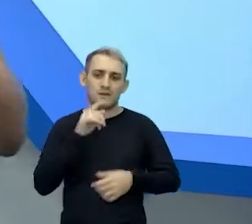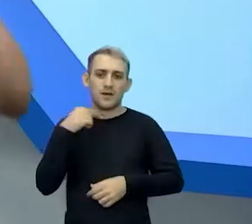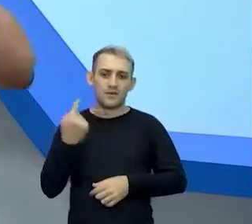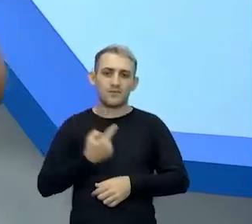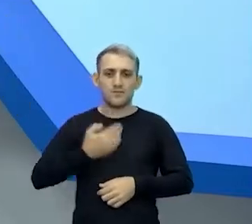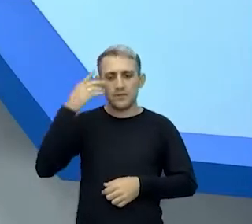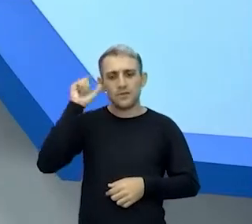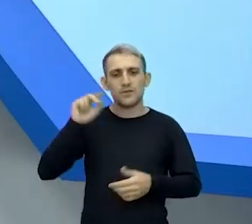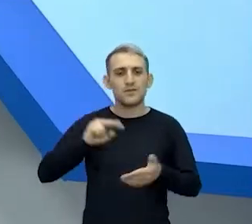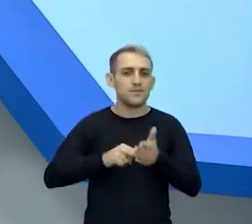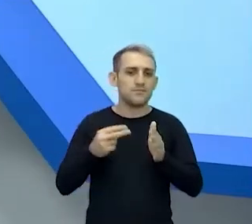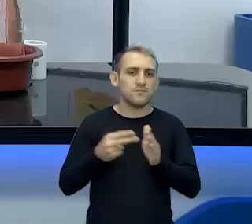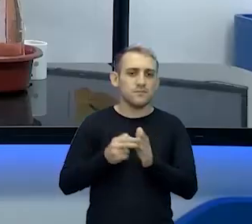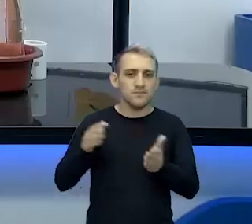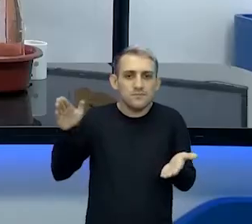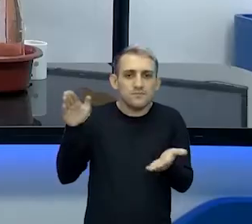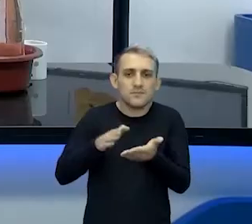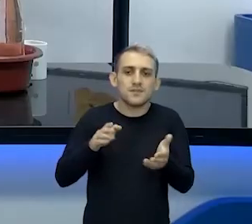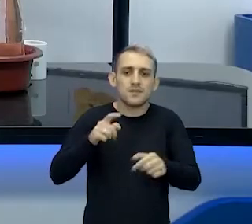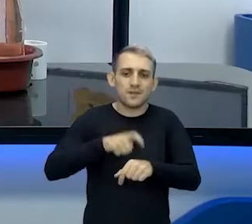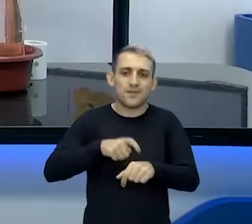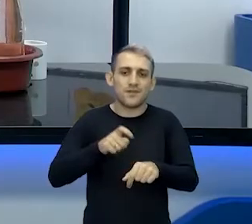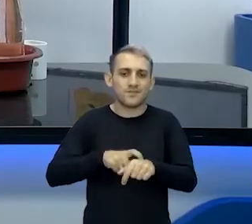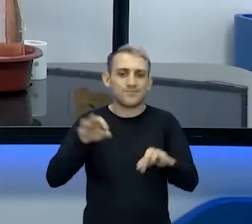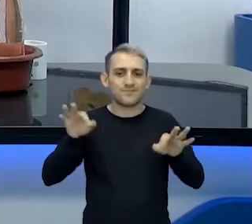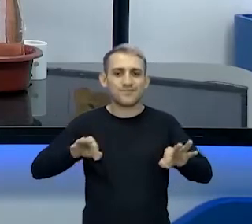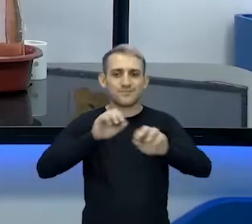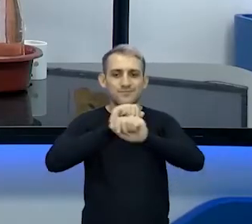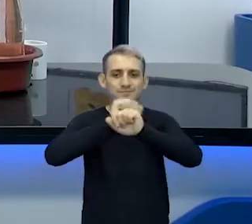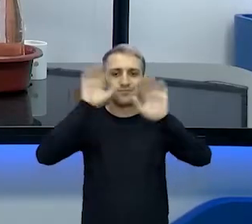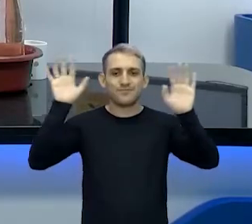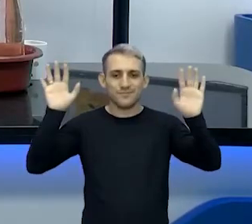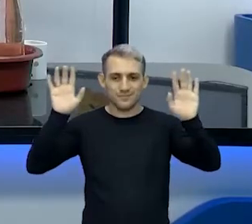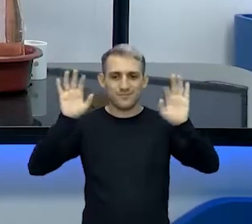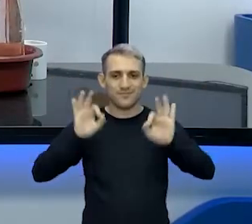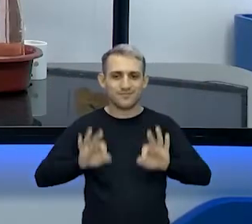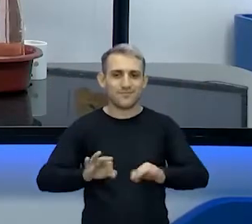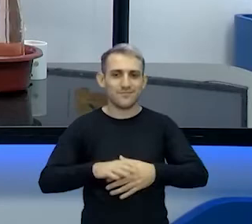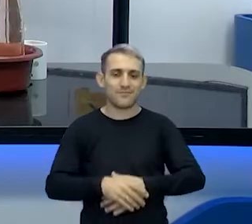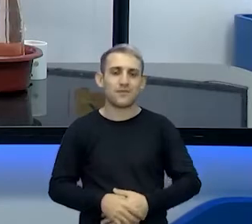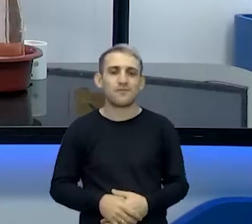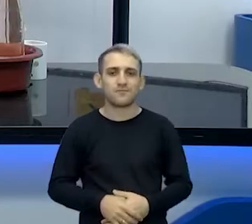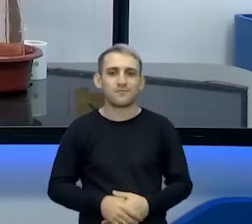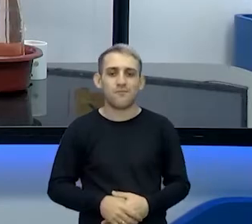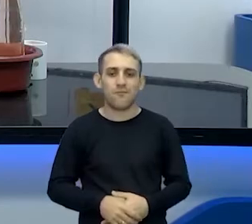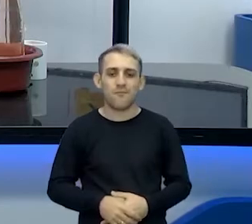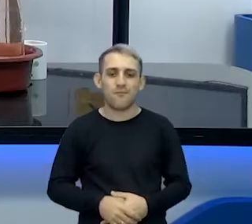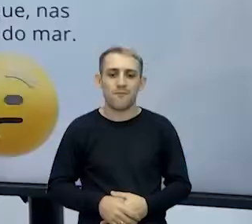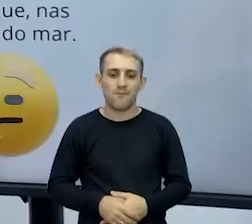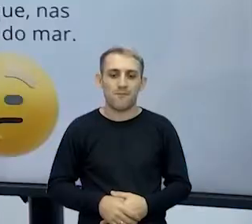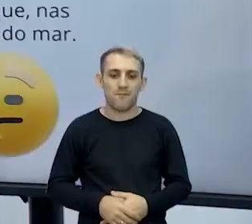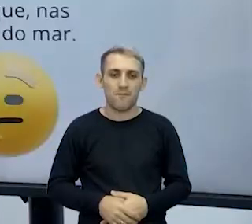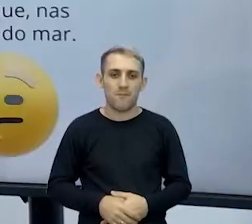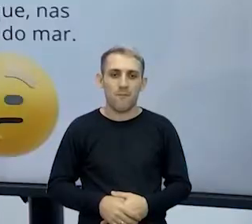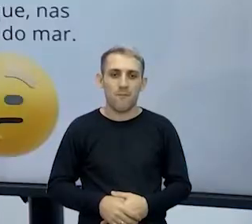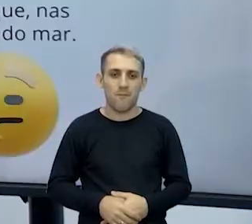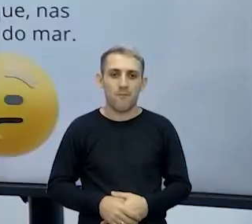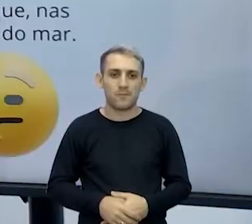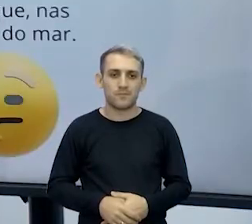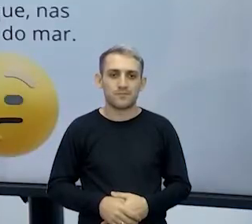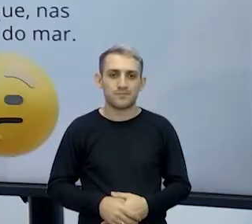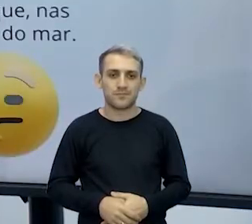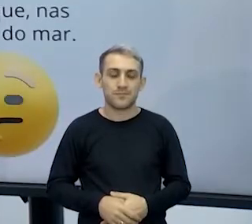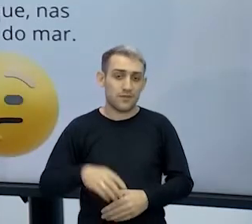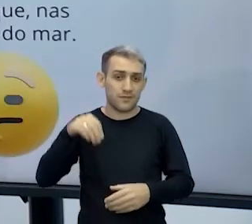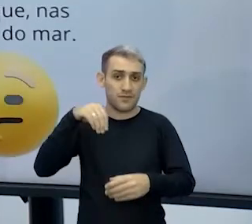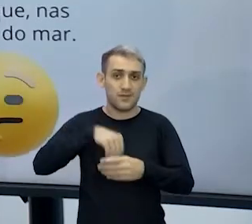entende pressão de uma forma aí mais literal, né? Na prática. Bem na prática. E dentro de um